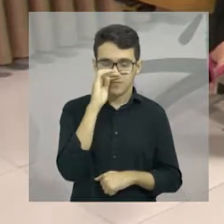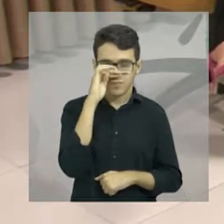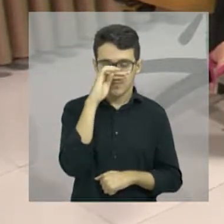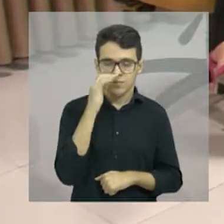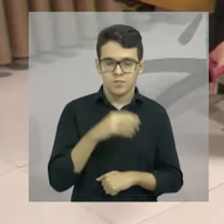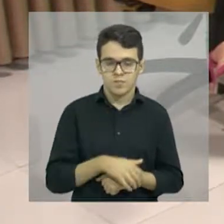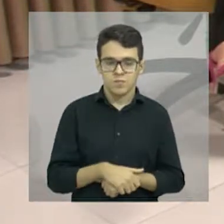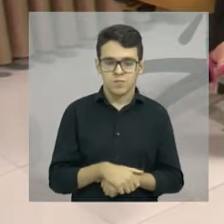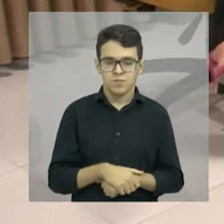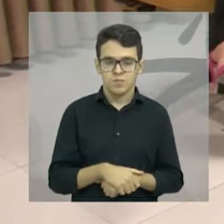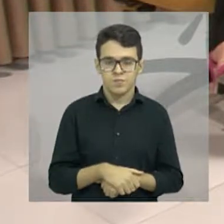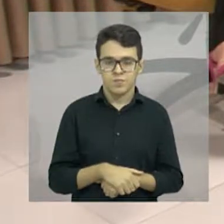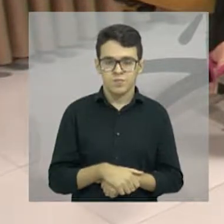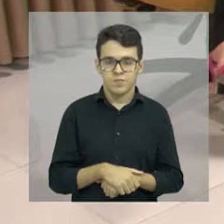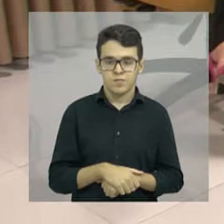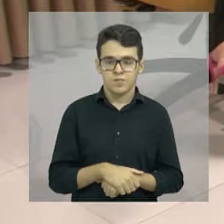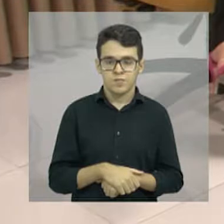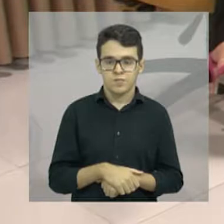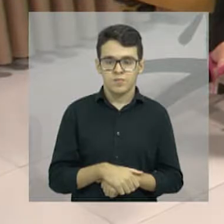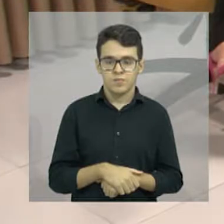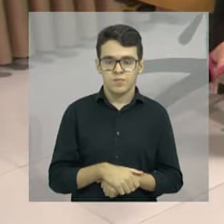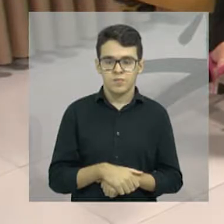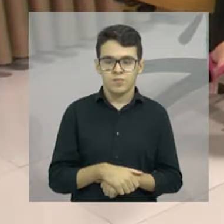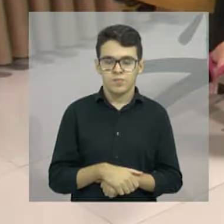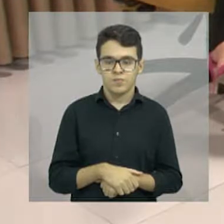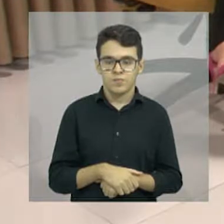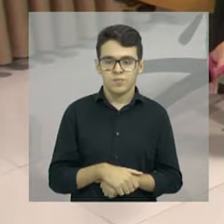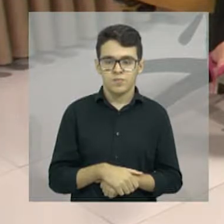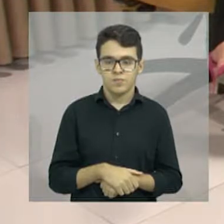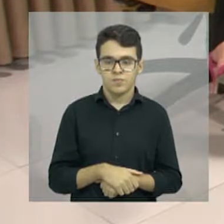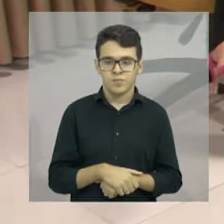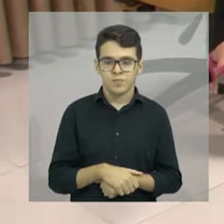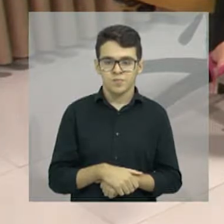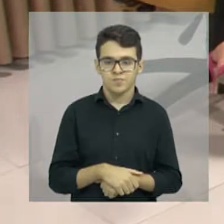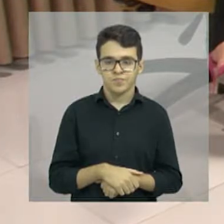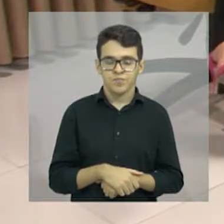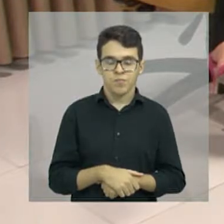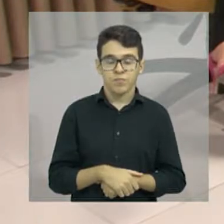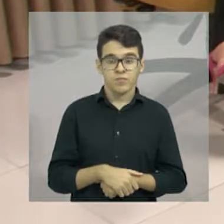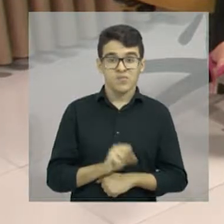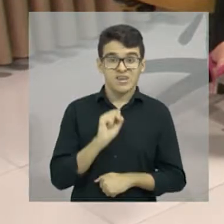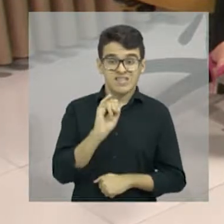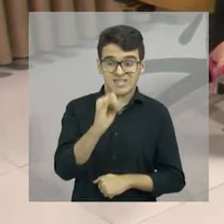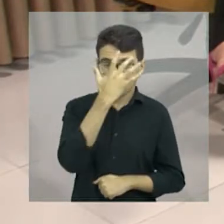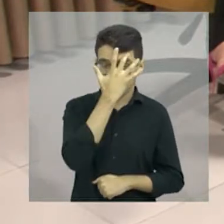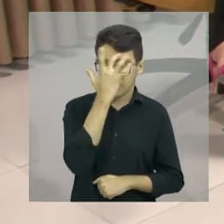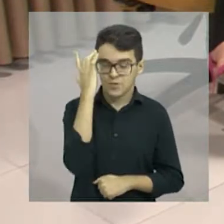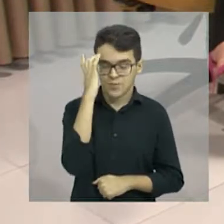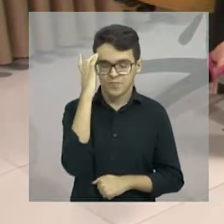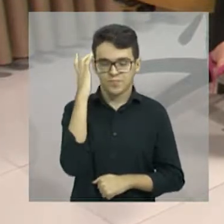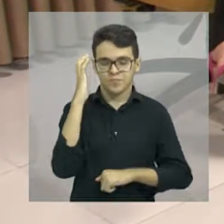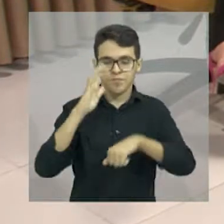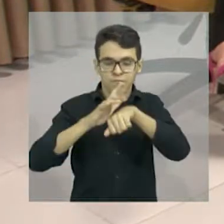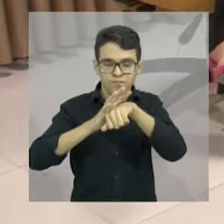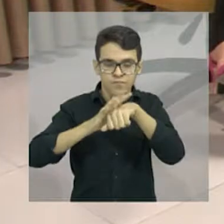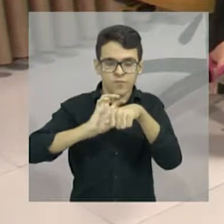gente precisa que o paciente não se automedique. Importante. Meu vizinho está tomando não sei o